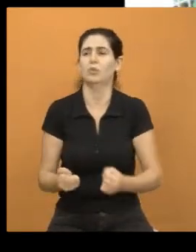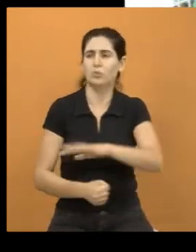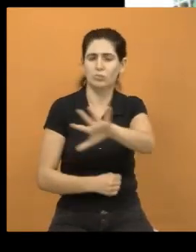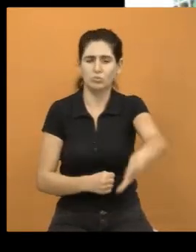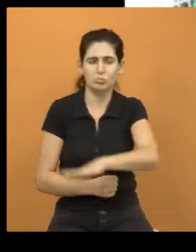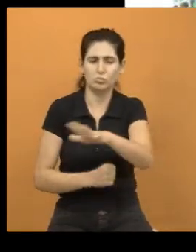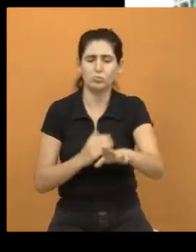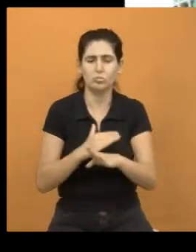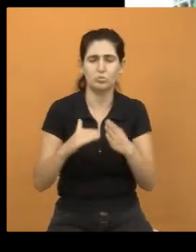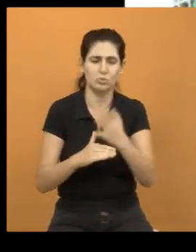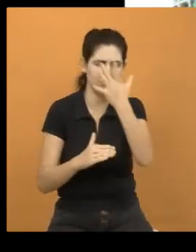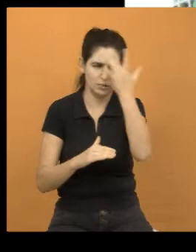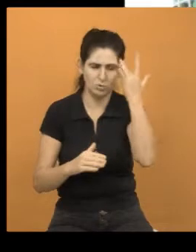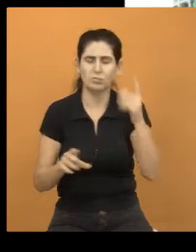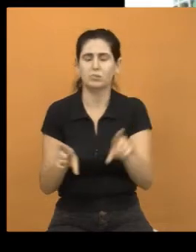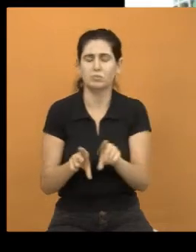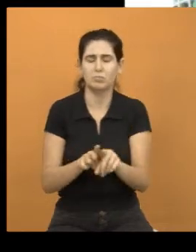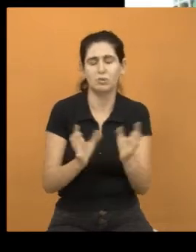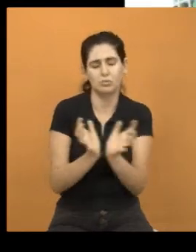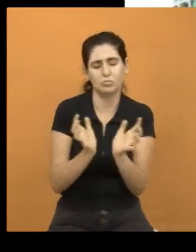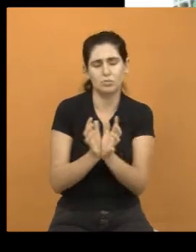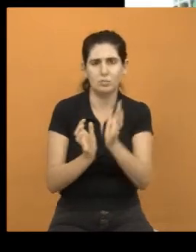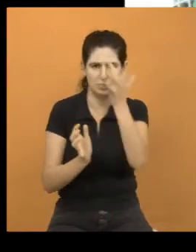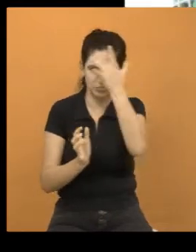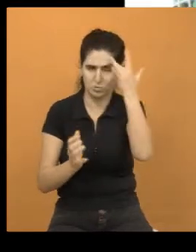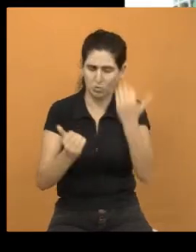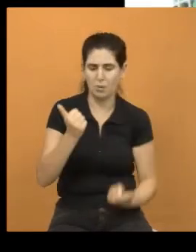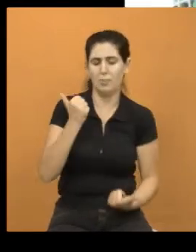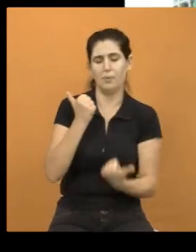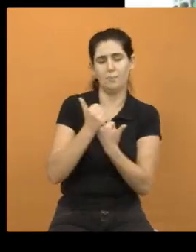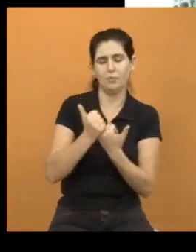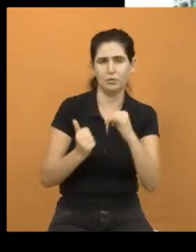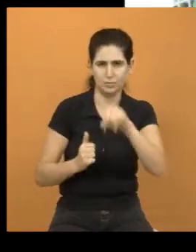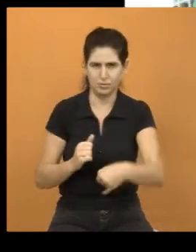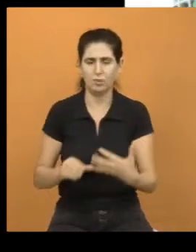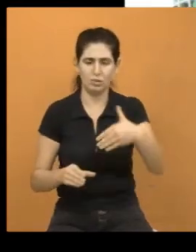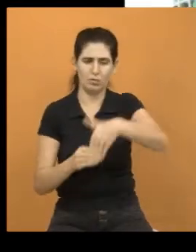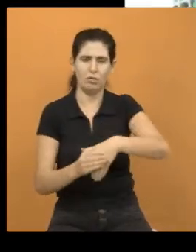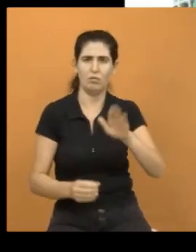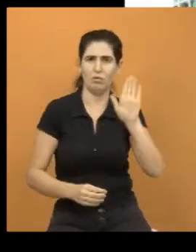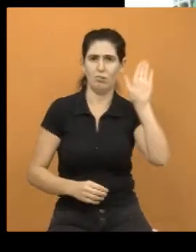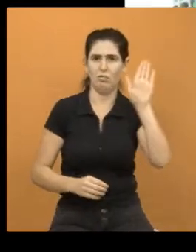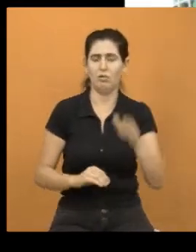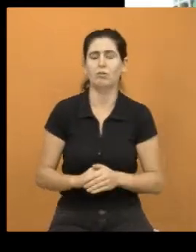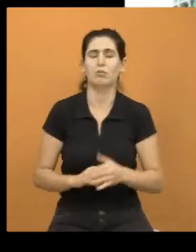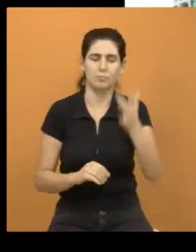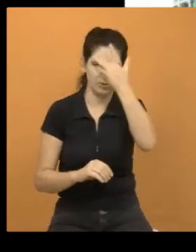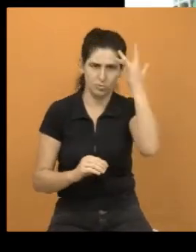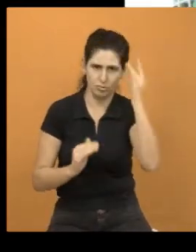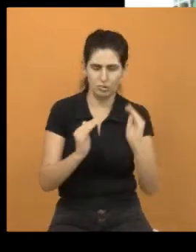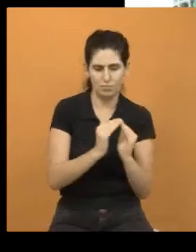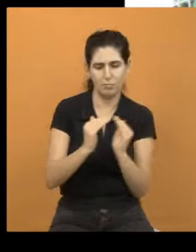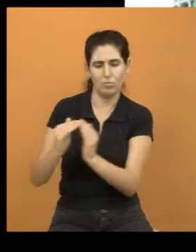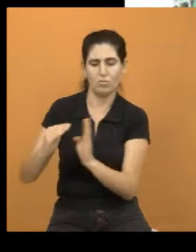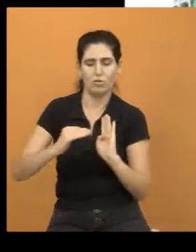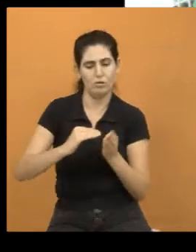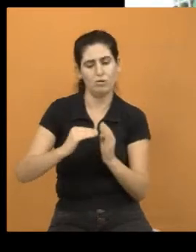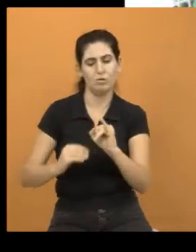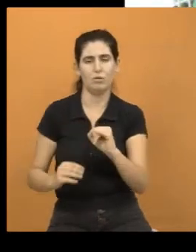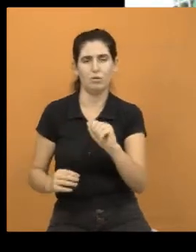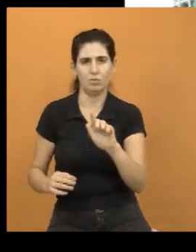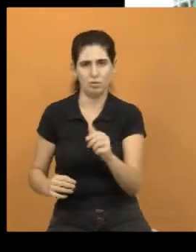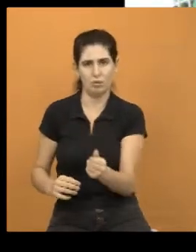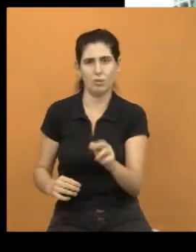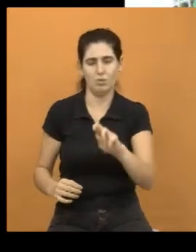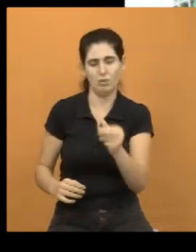Associação de Moradores, e aqui eu estive lá apoiando e acompanhando a eleição da Associação de Moradores do bairro Igarapés,